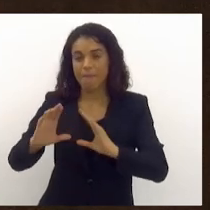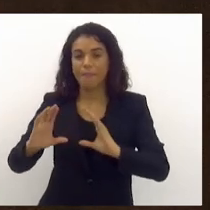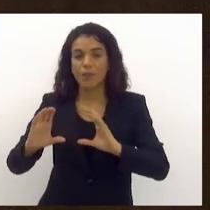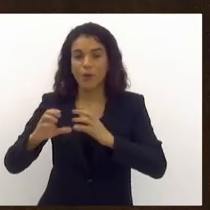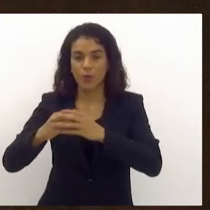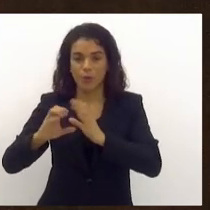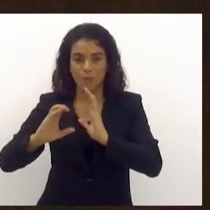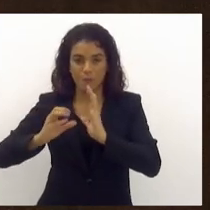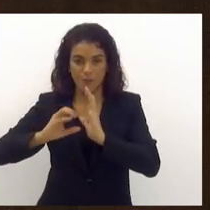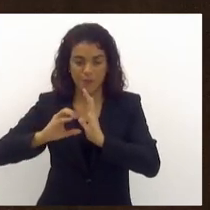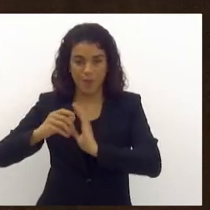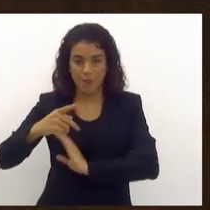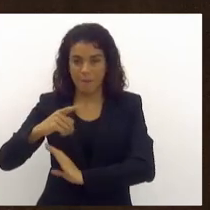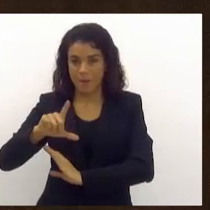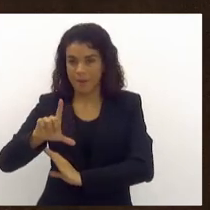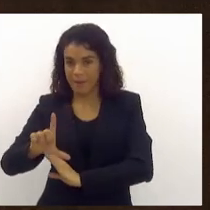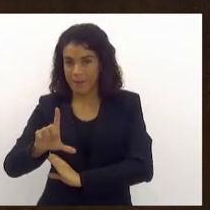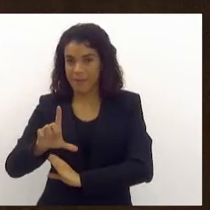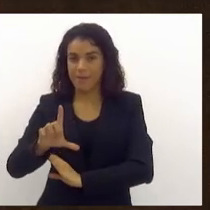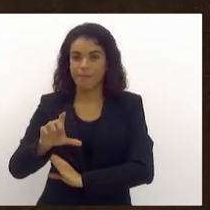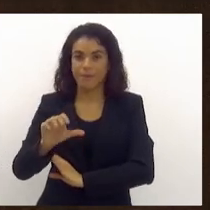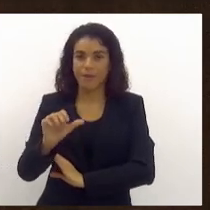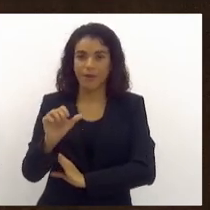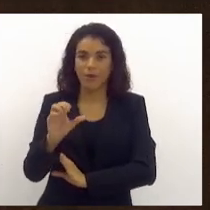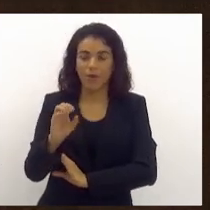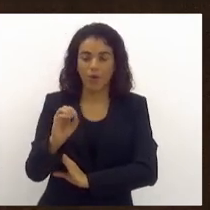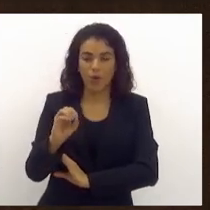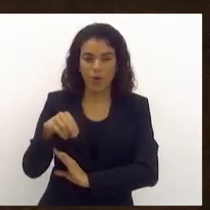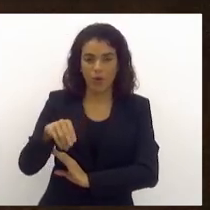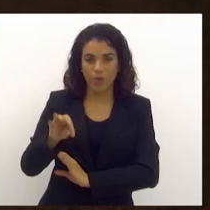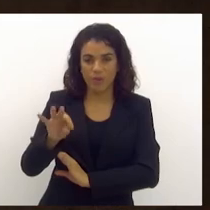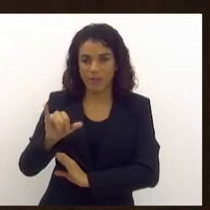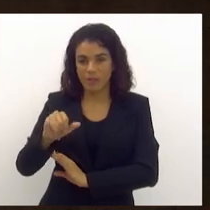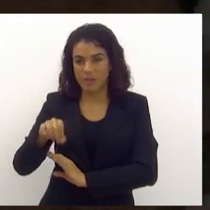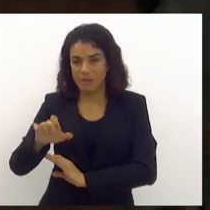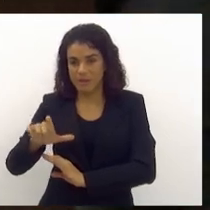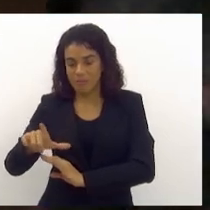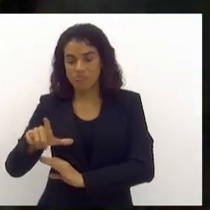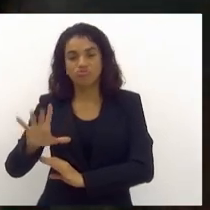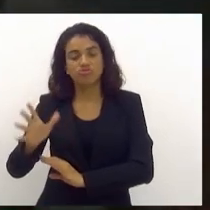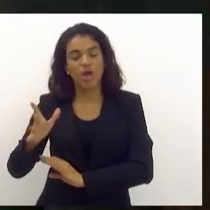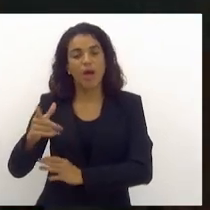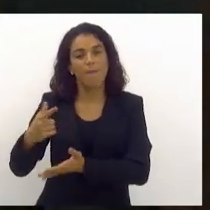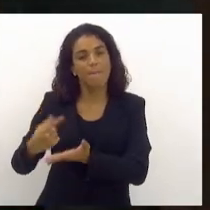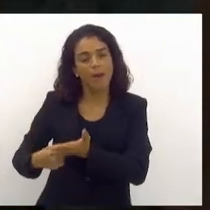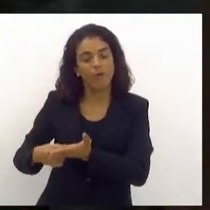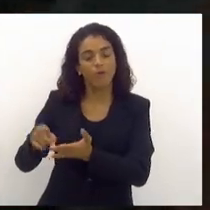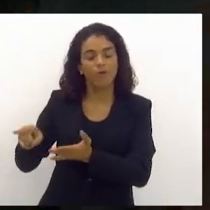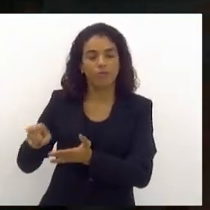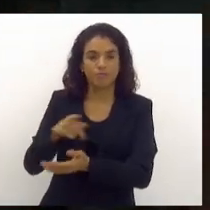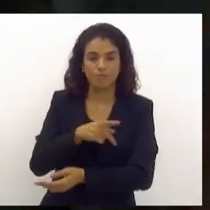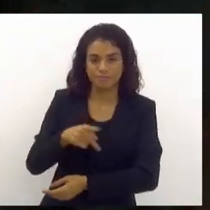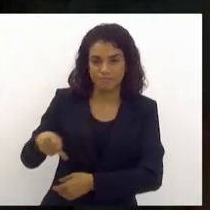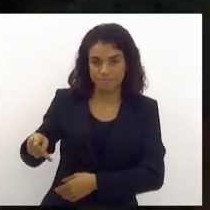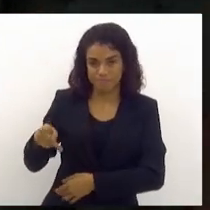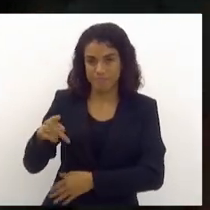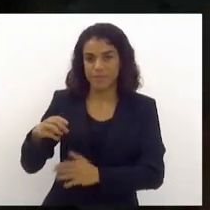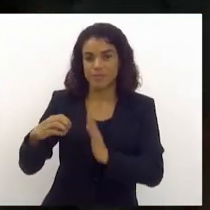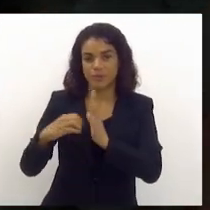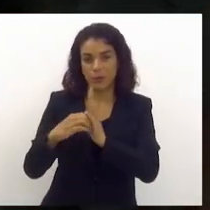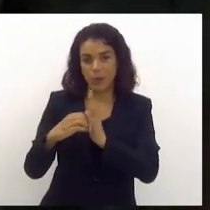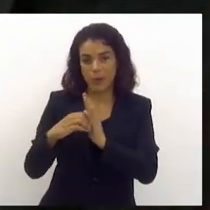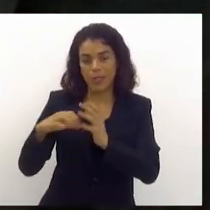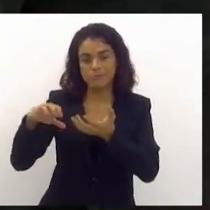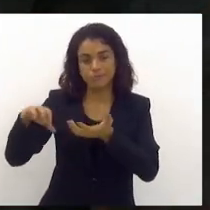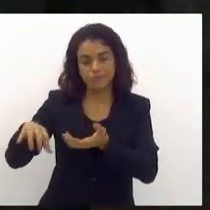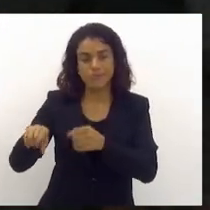PL, deputado Altineu Cortes, que já agendou com o presidente do Congresso uma agenda também que possamos apresentar